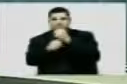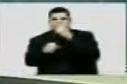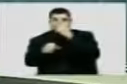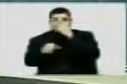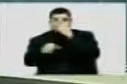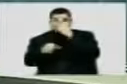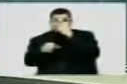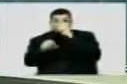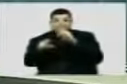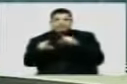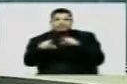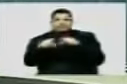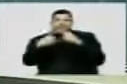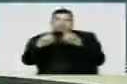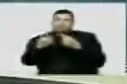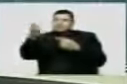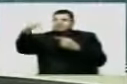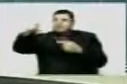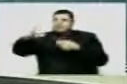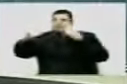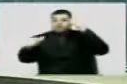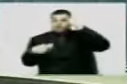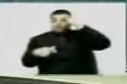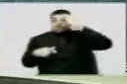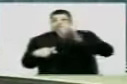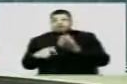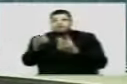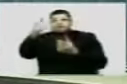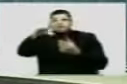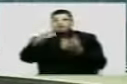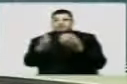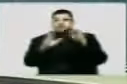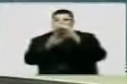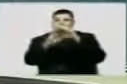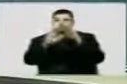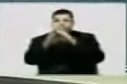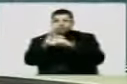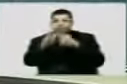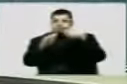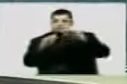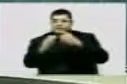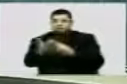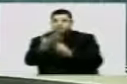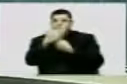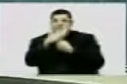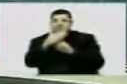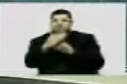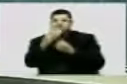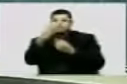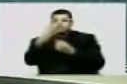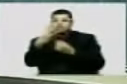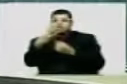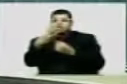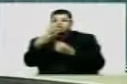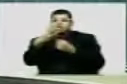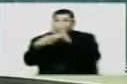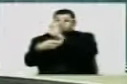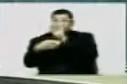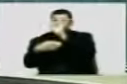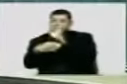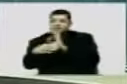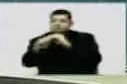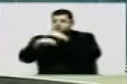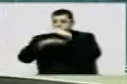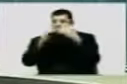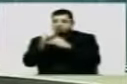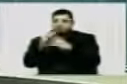orçamento. Mas há um outro impacto. A hora que a alíquota for definida de 4%